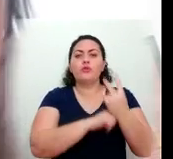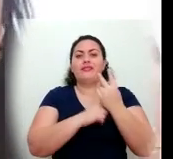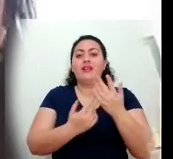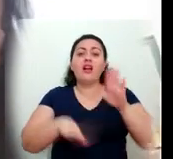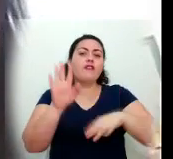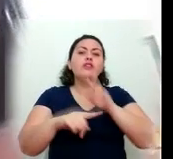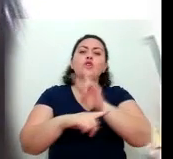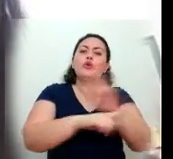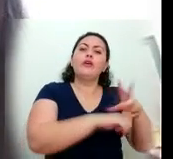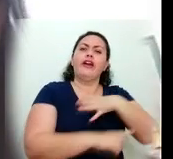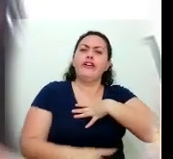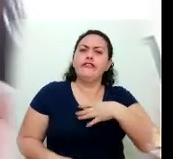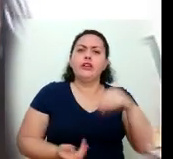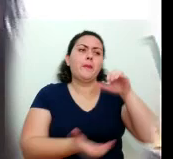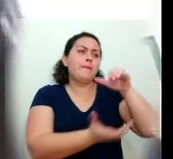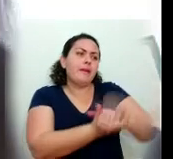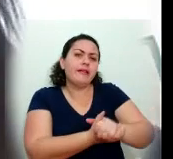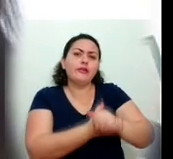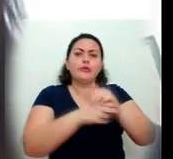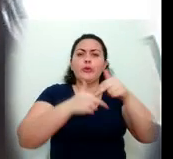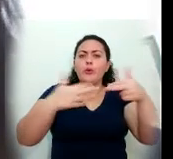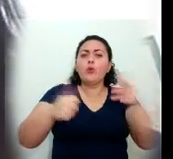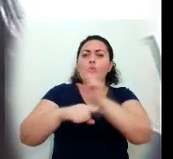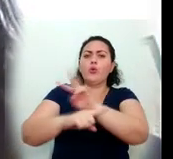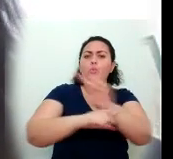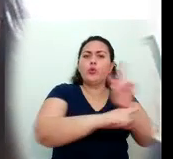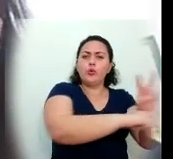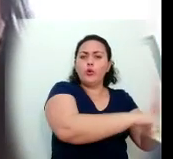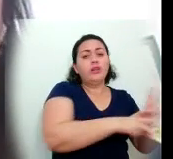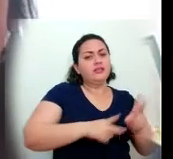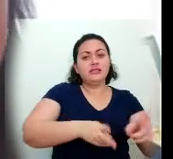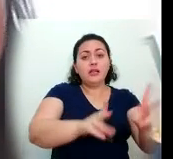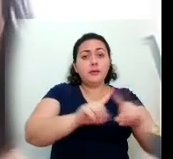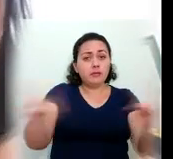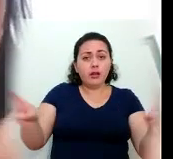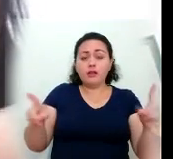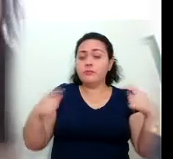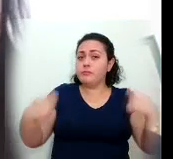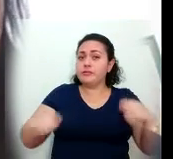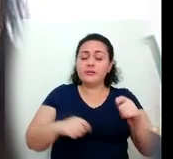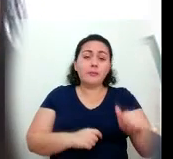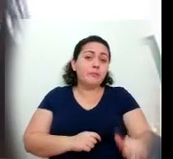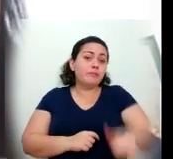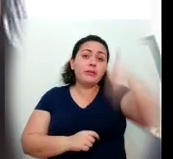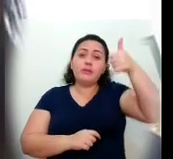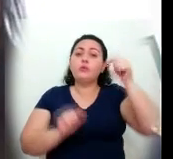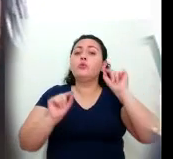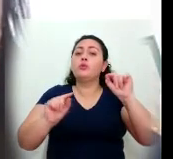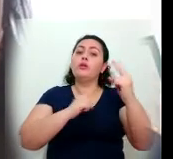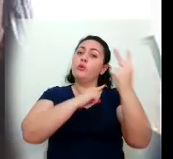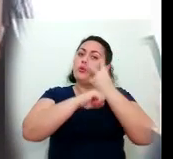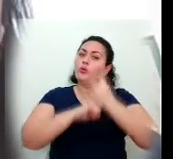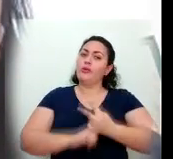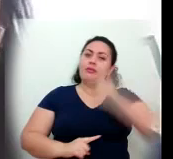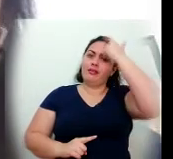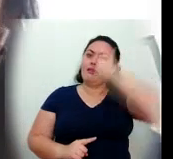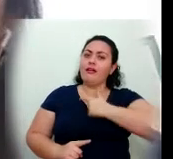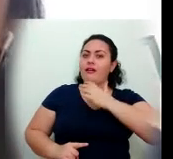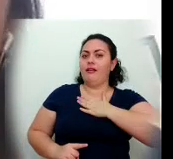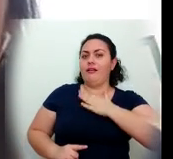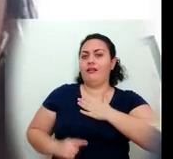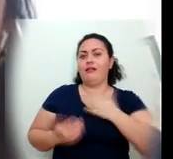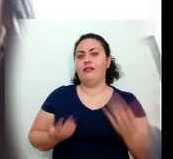né? Tem marido e tudo, a gente cuida de muitas pessoas, mas sempre a gente tem que cuidar da gente também, né? Então,